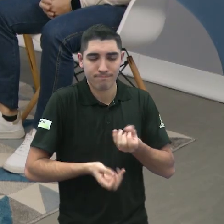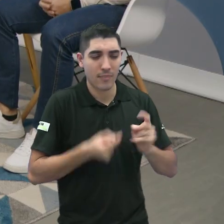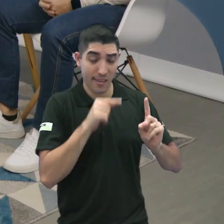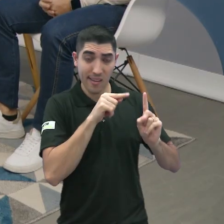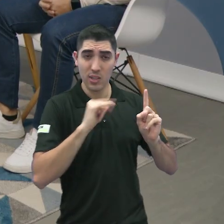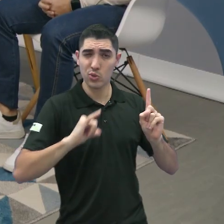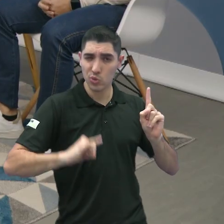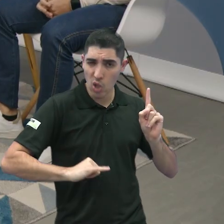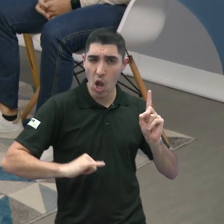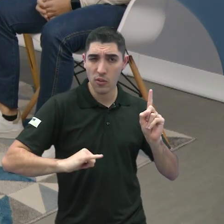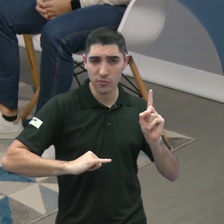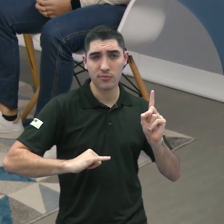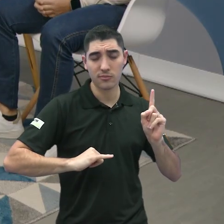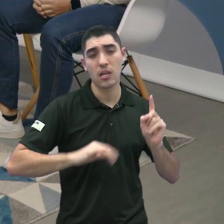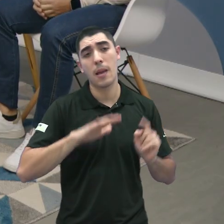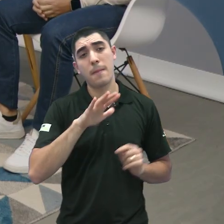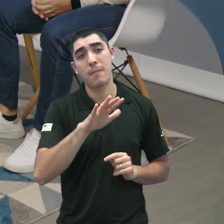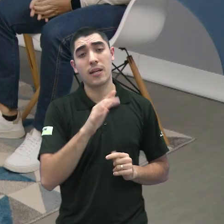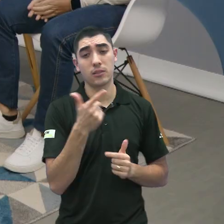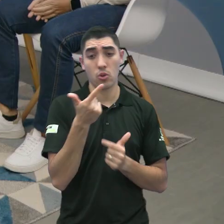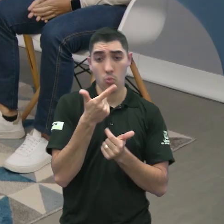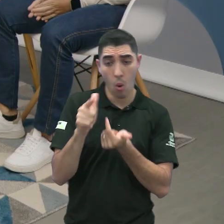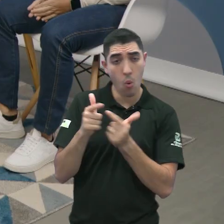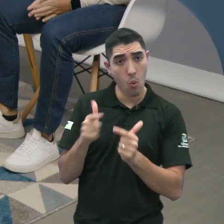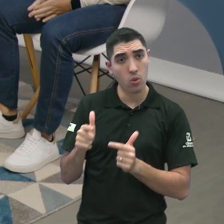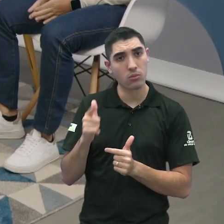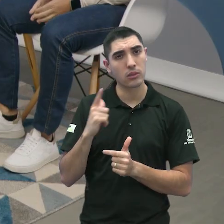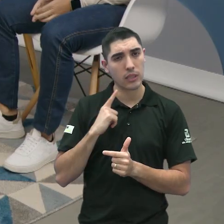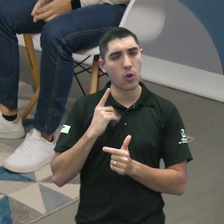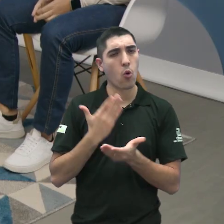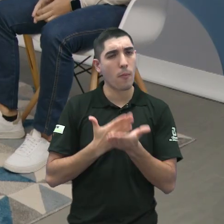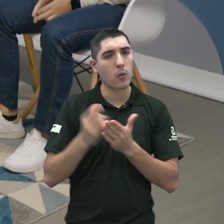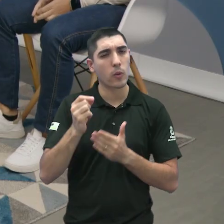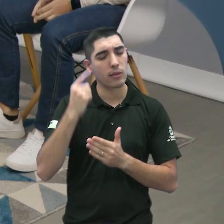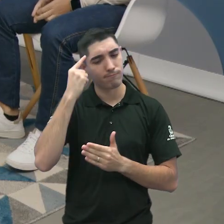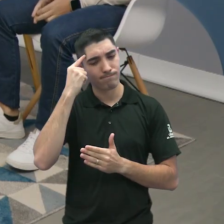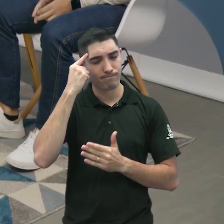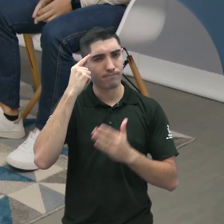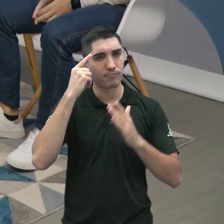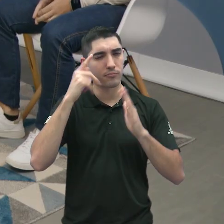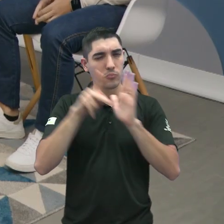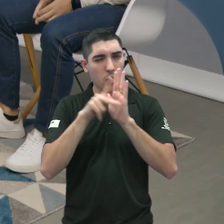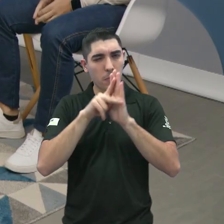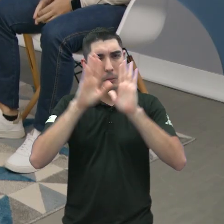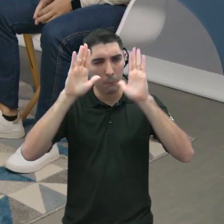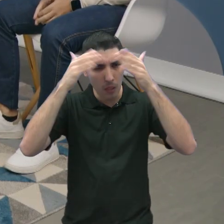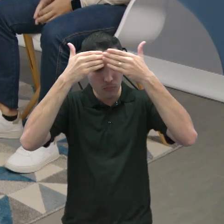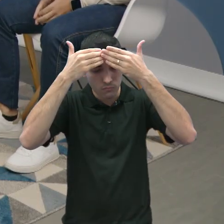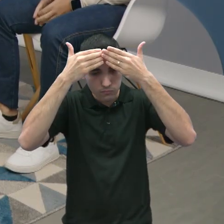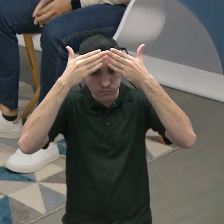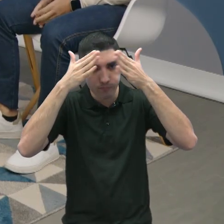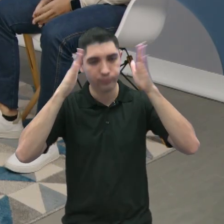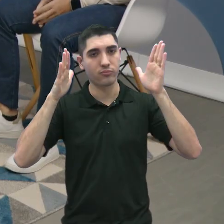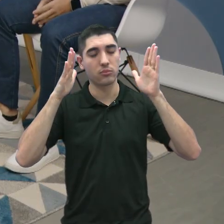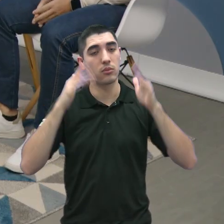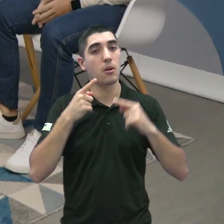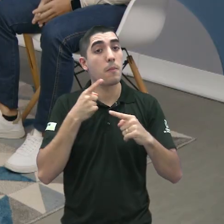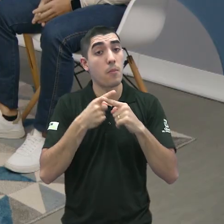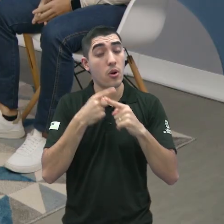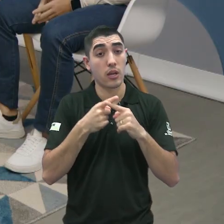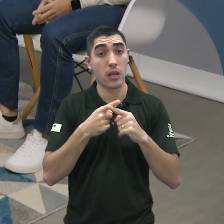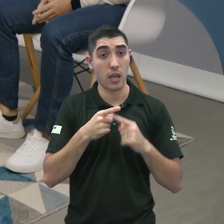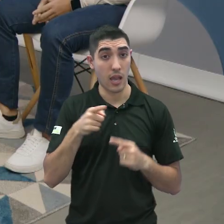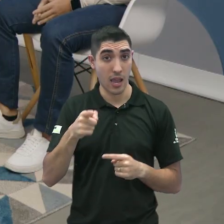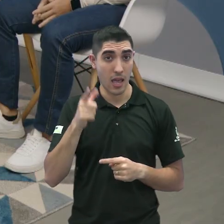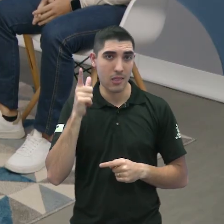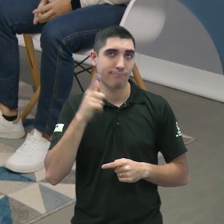para falar sofrem, mas também aqueles que estão naquele processo de desconstrução, que é um processo, né, que eu gosto de falar,